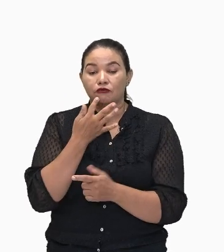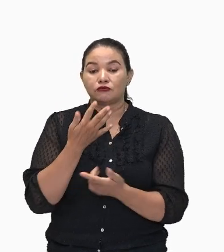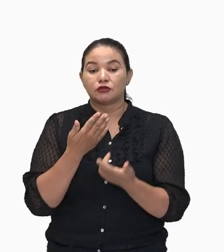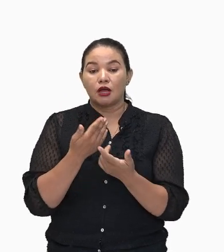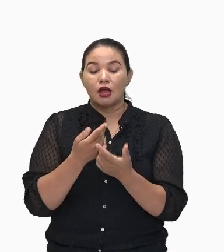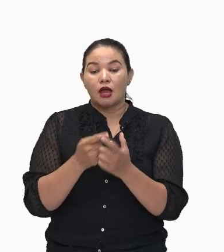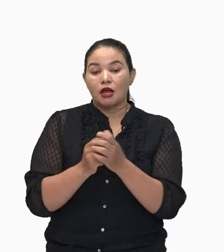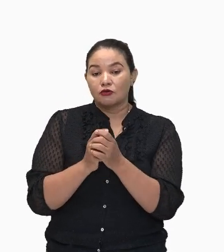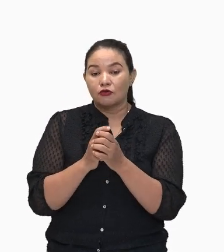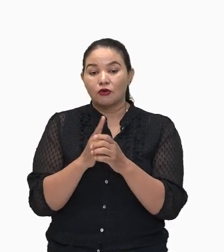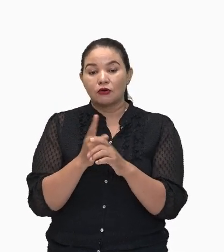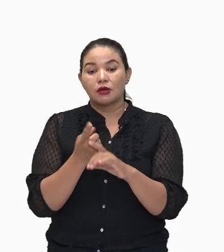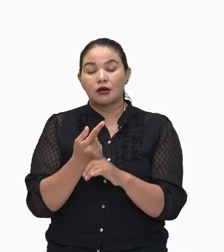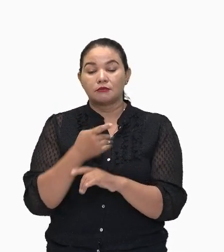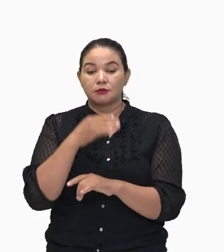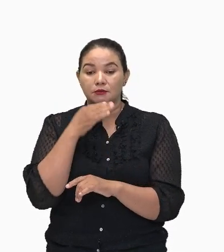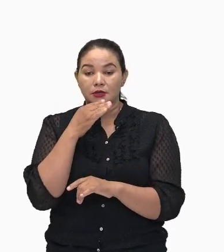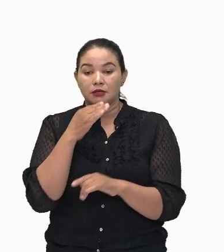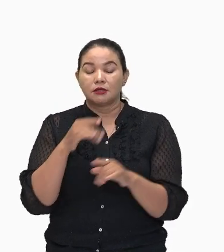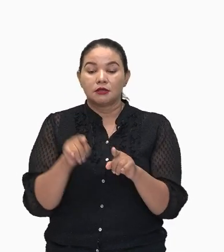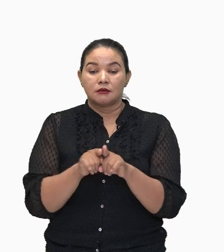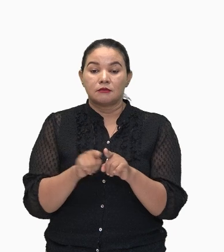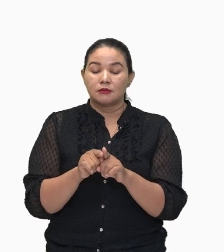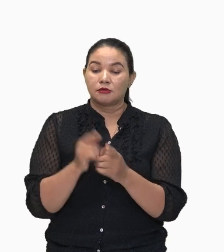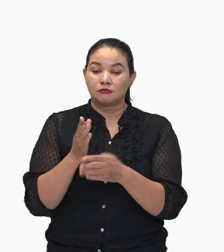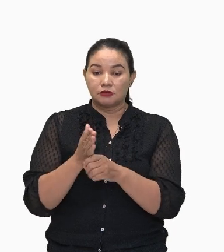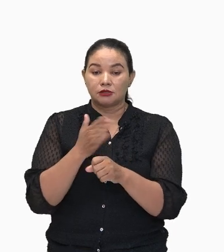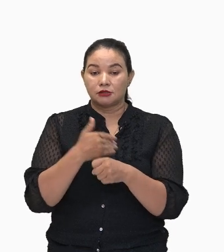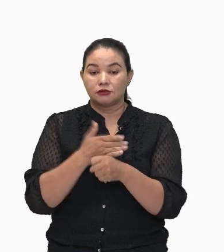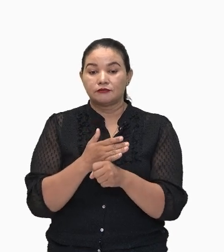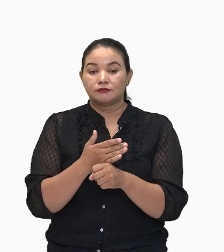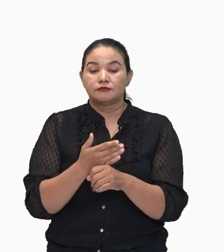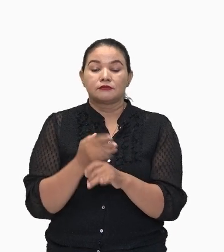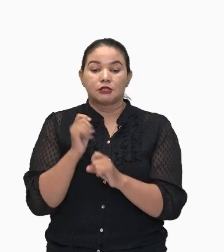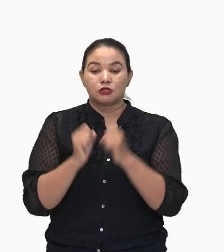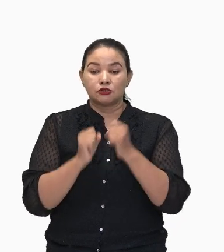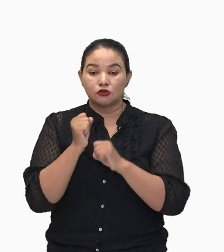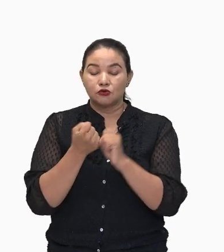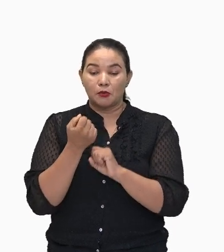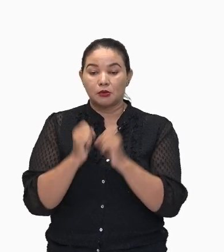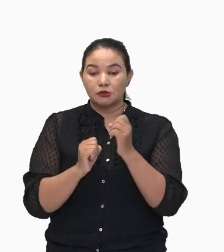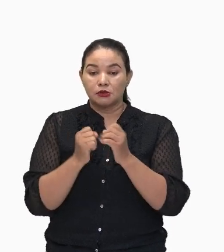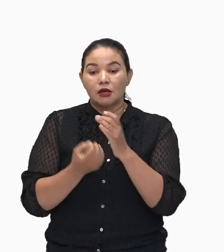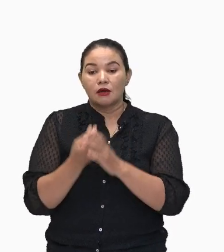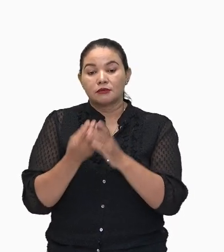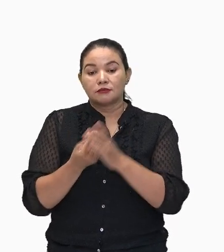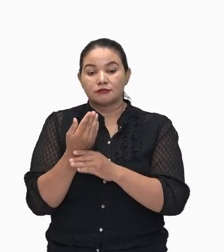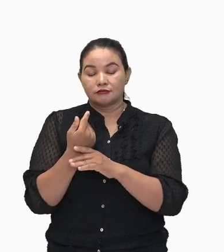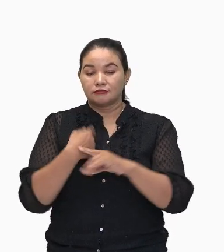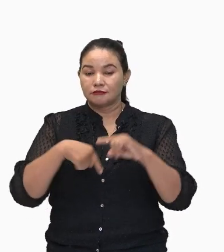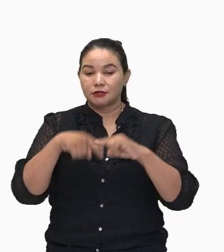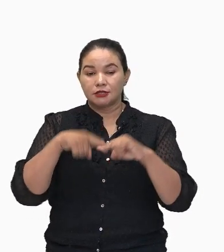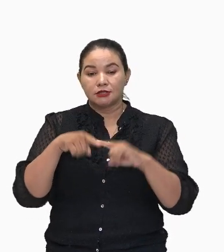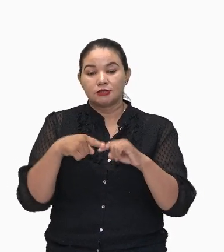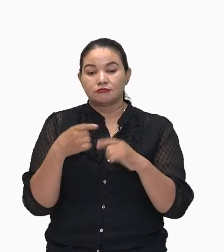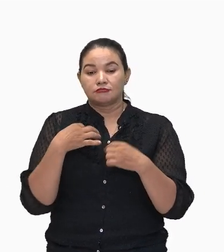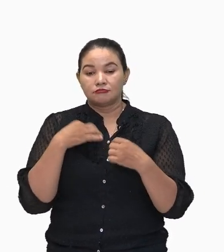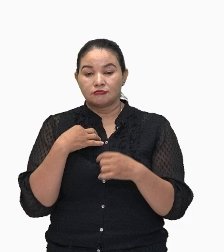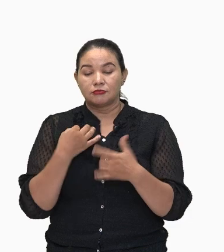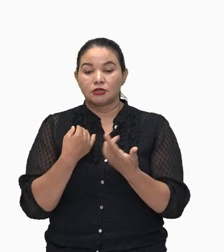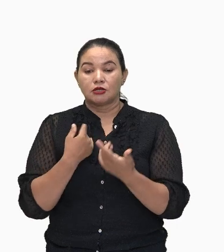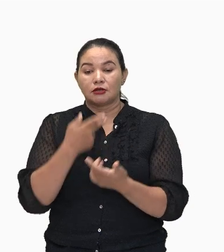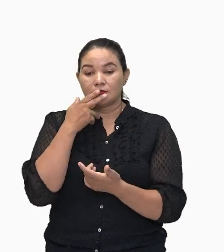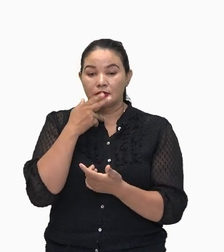e também de batatas. E a sua indústria é voltada para o processamento de produtos agrícolas, têxtil, tabaco,